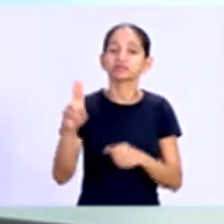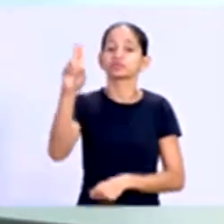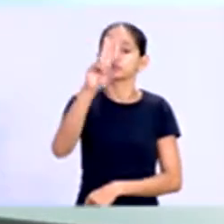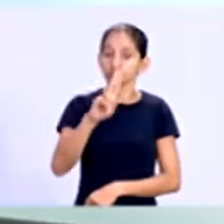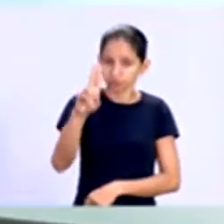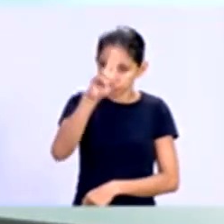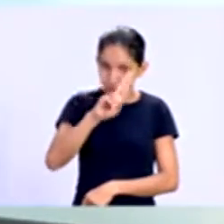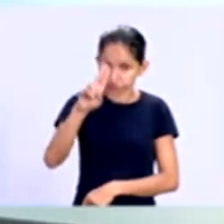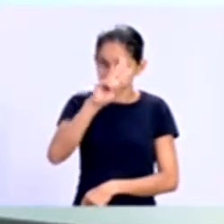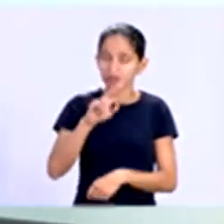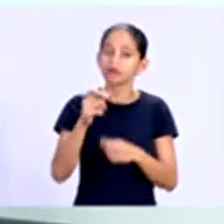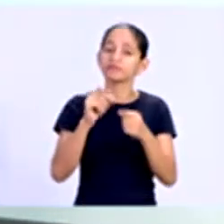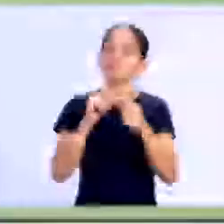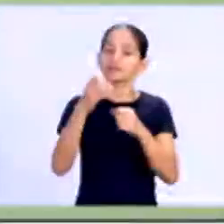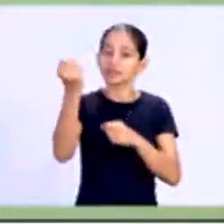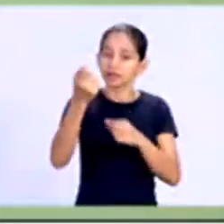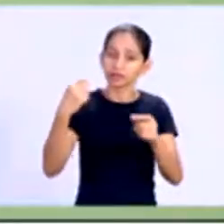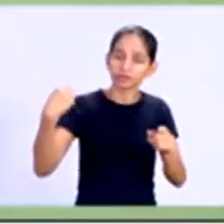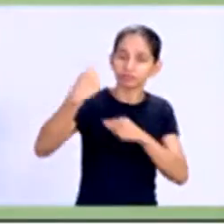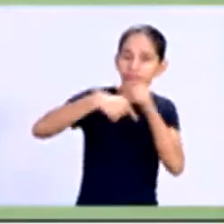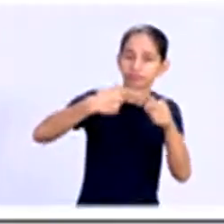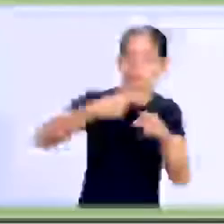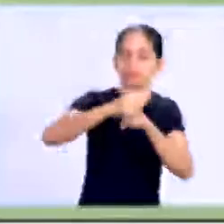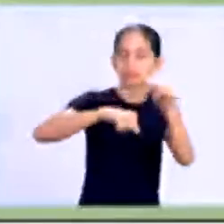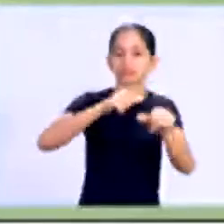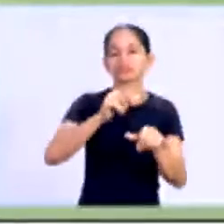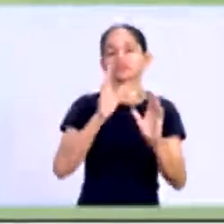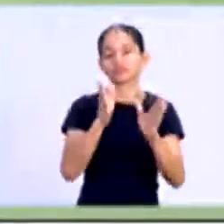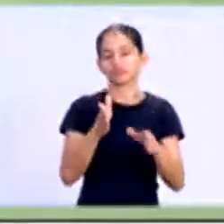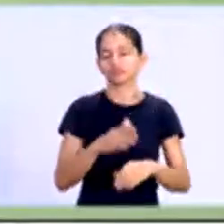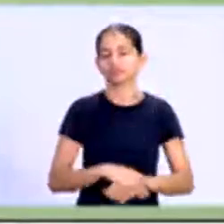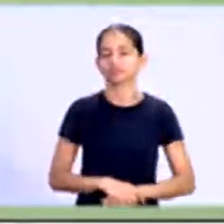para a produção do alimento.